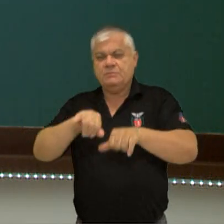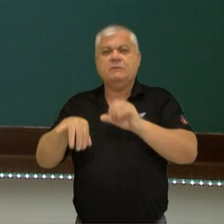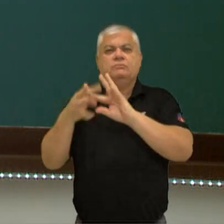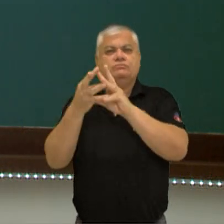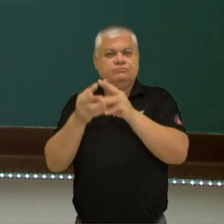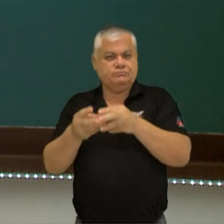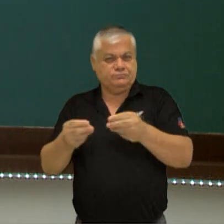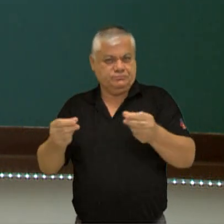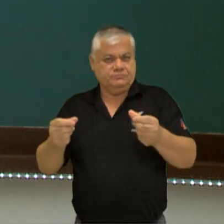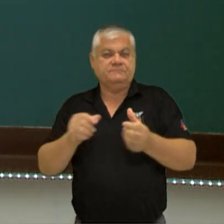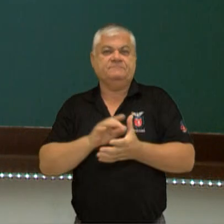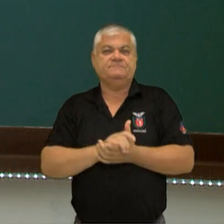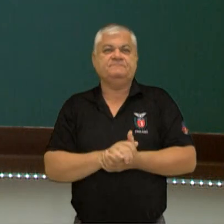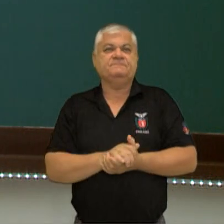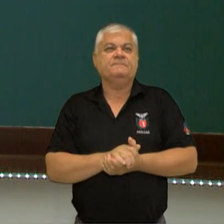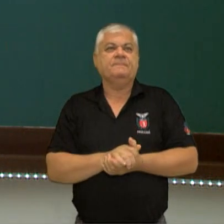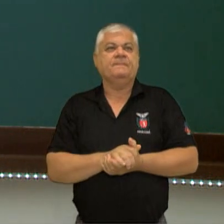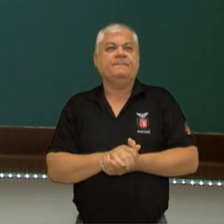no solvente.